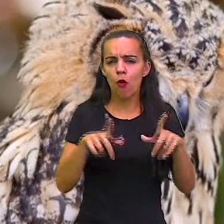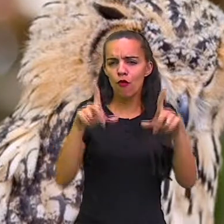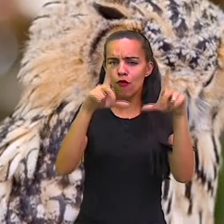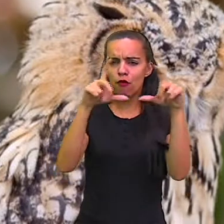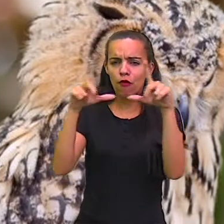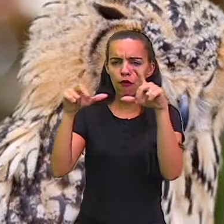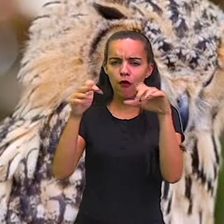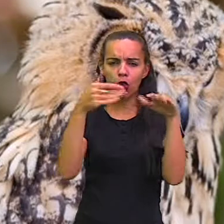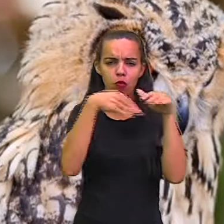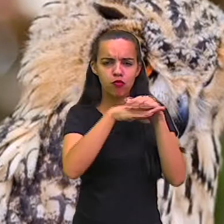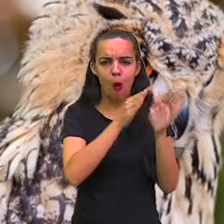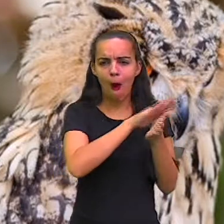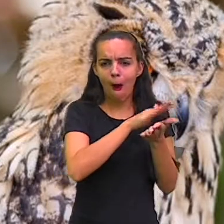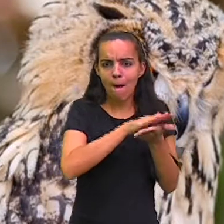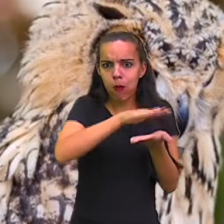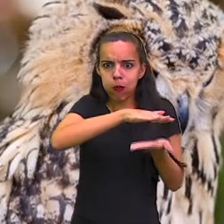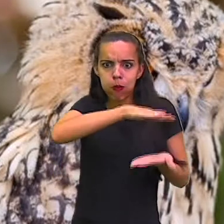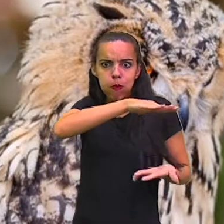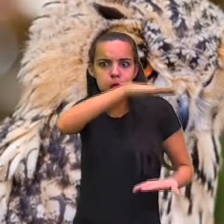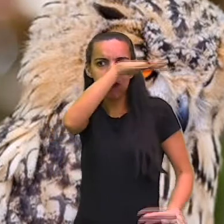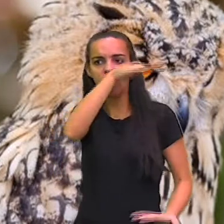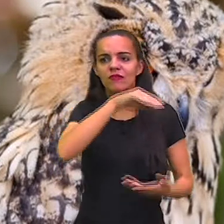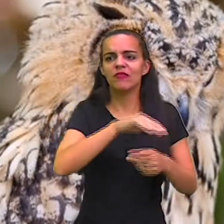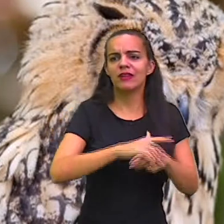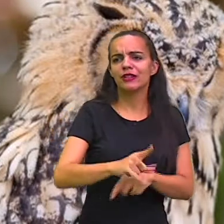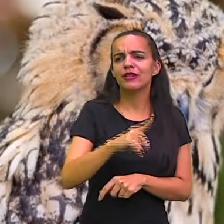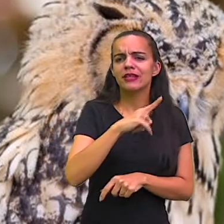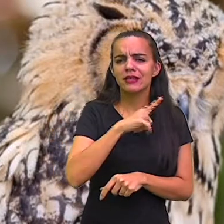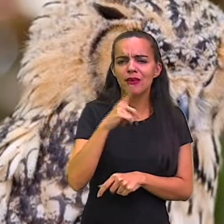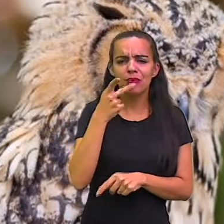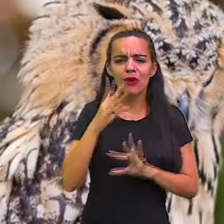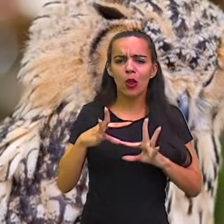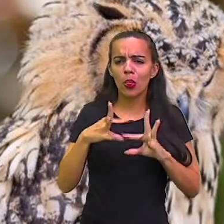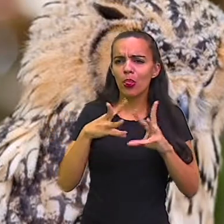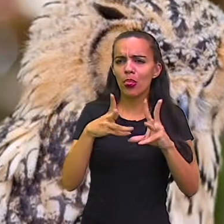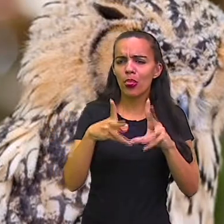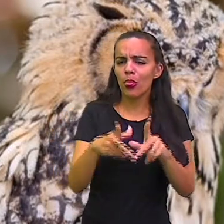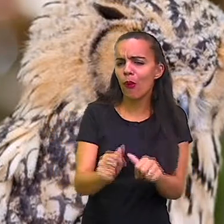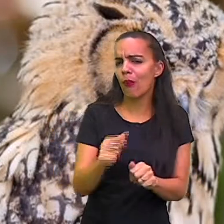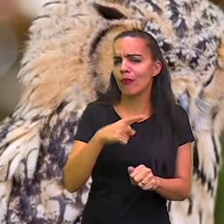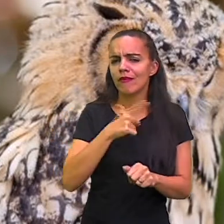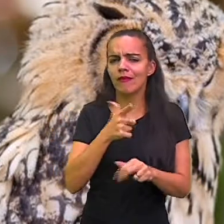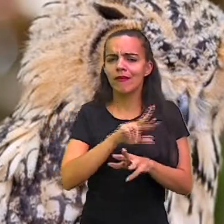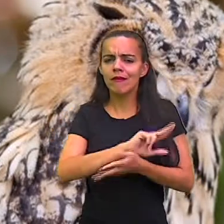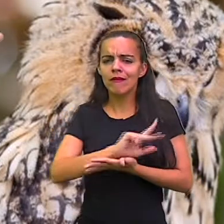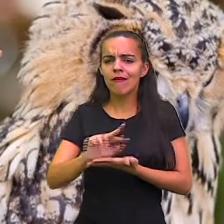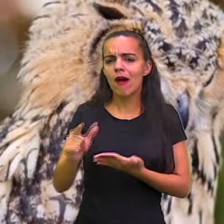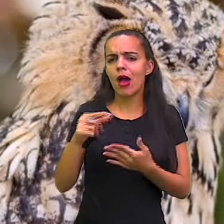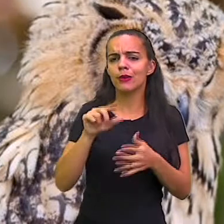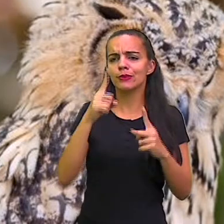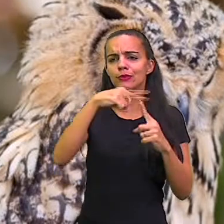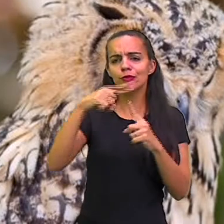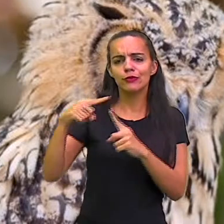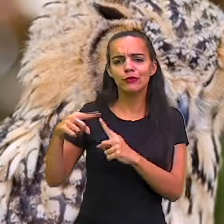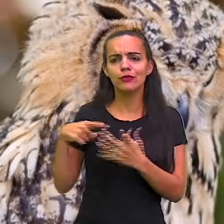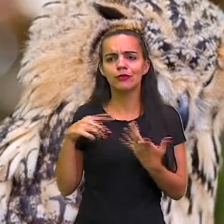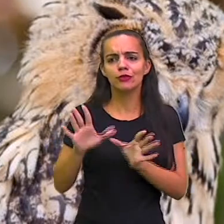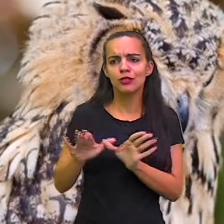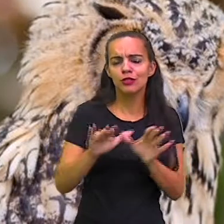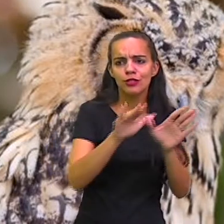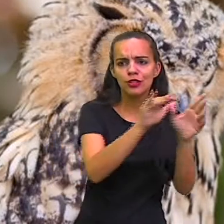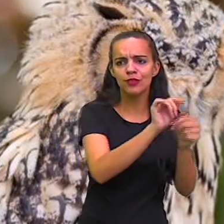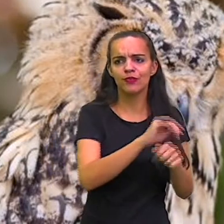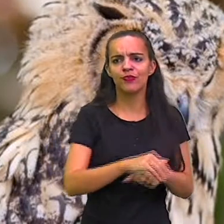mais ou menos 9.000 espécies bilhetes elas estão distribuídas em quase todos os